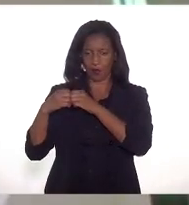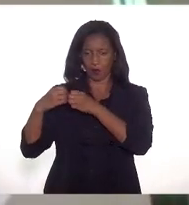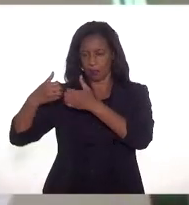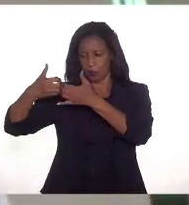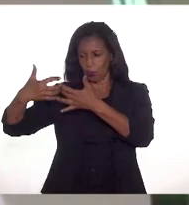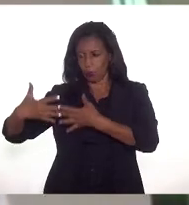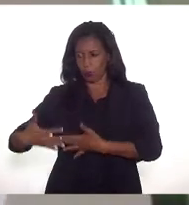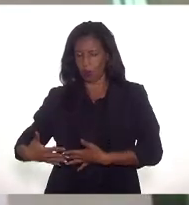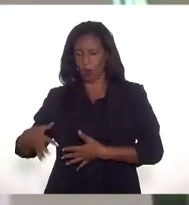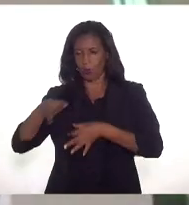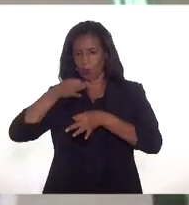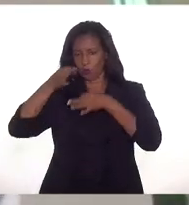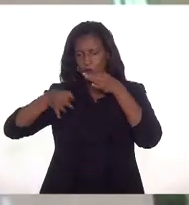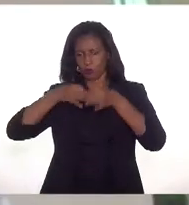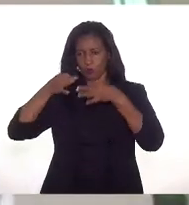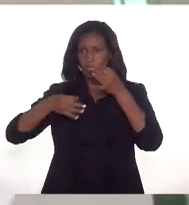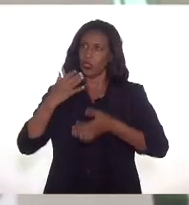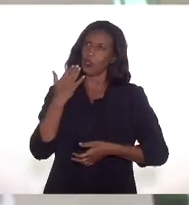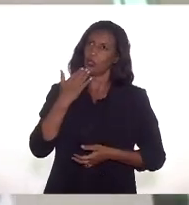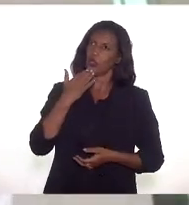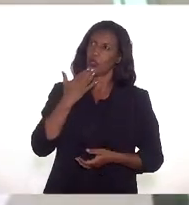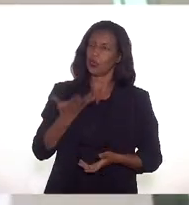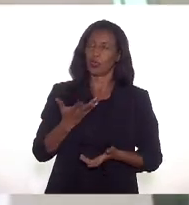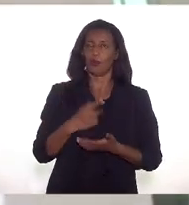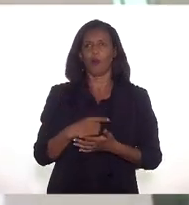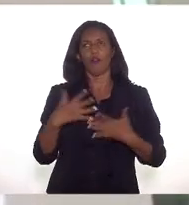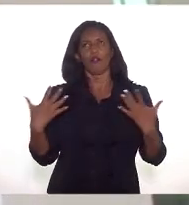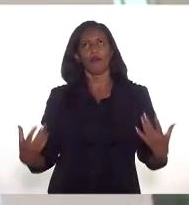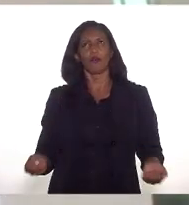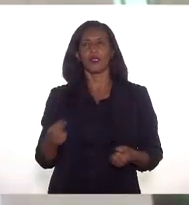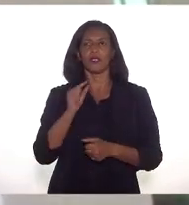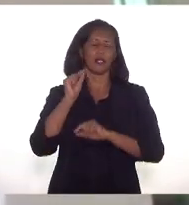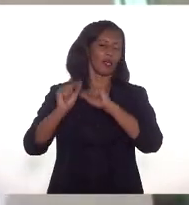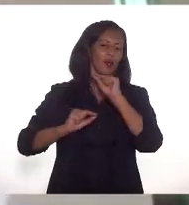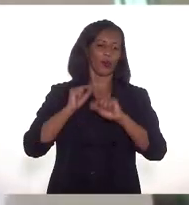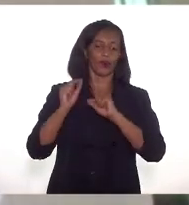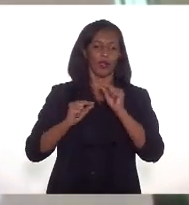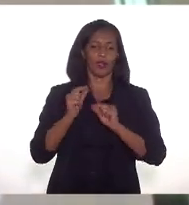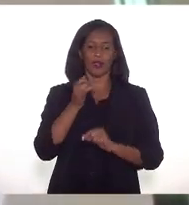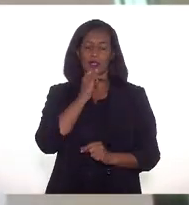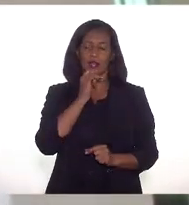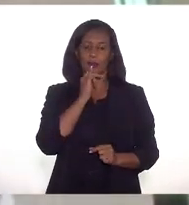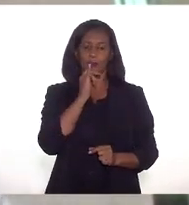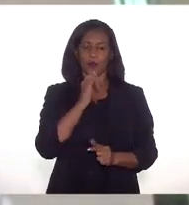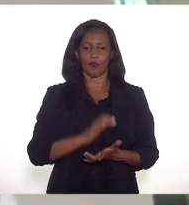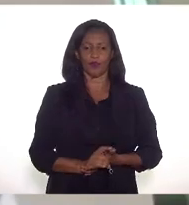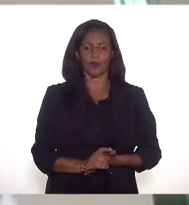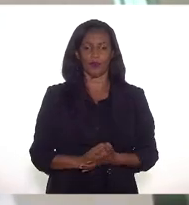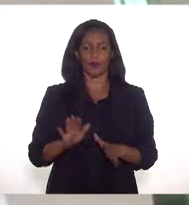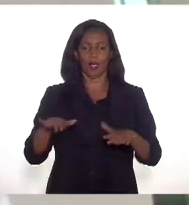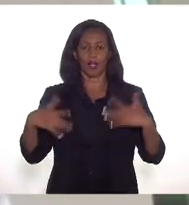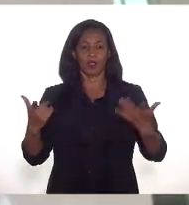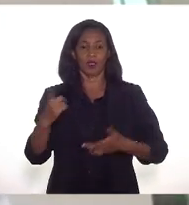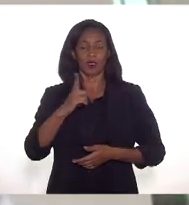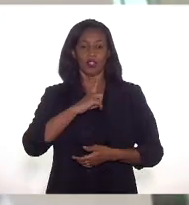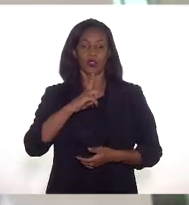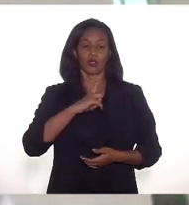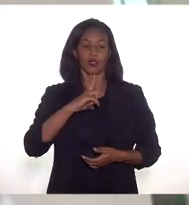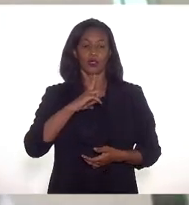alguns critérios, coisas do tipo. Vamos considerar o quê? Por exemplo, ainda que a gente não tenha